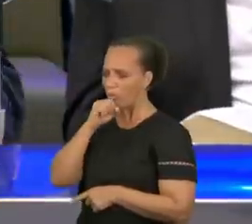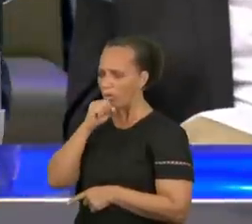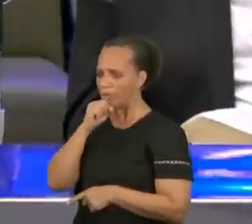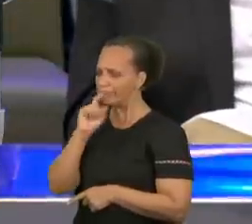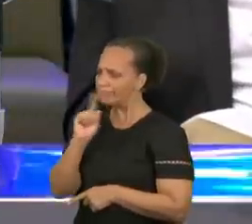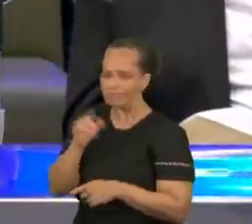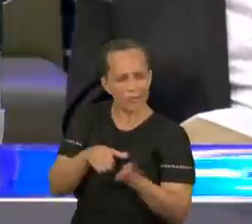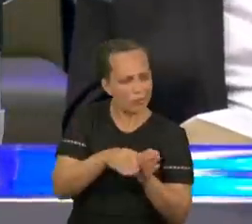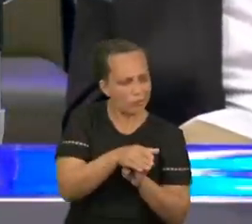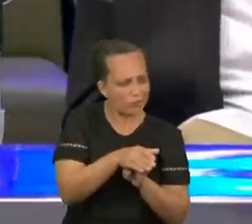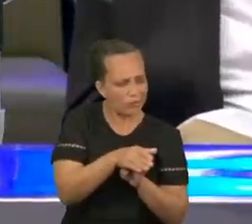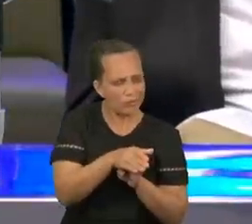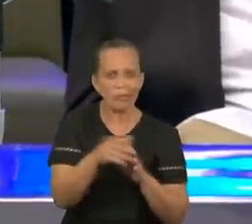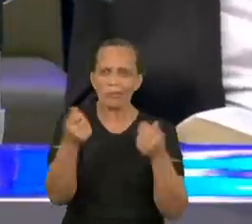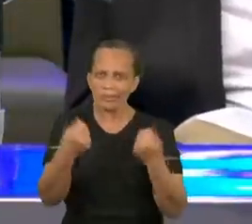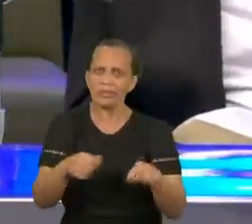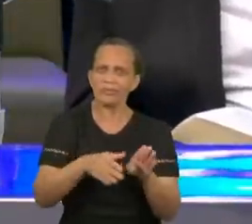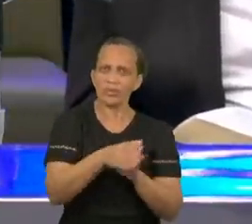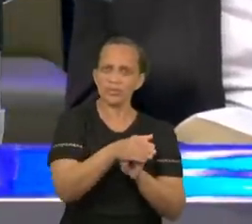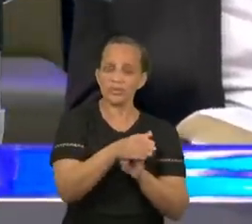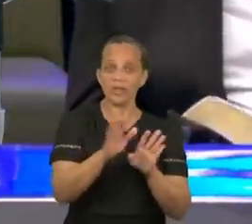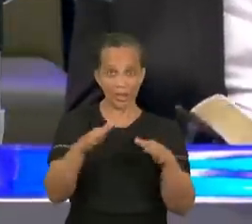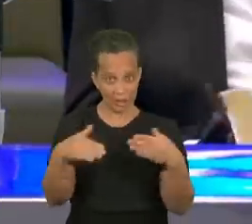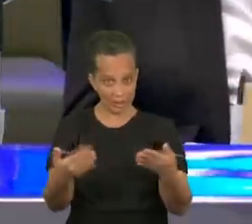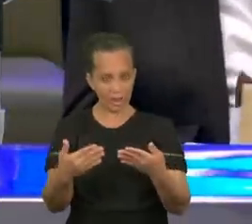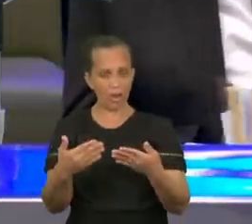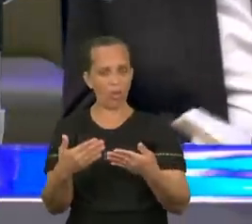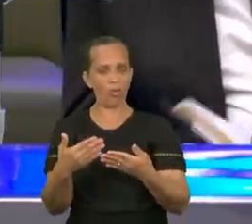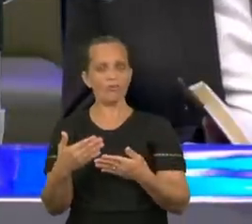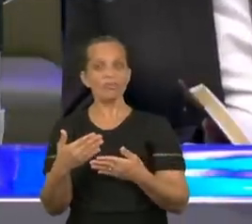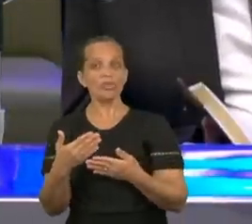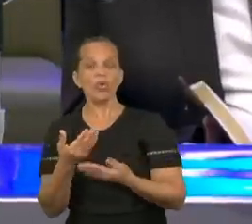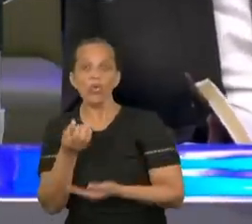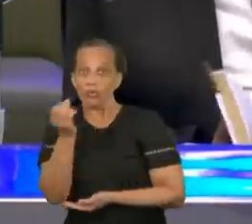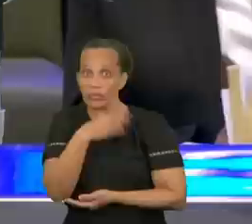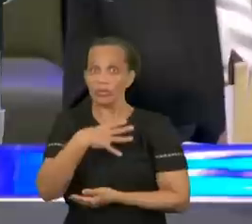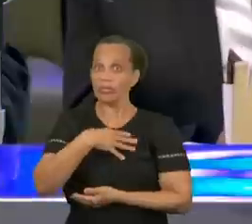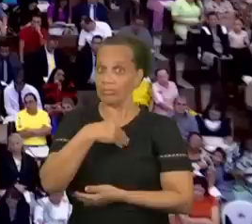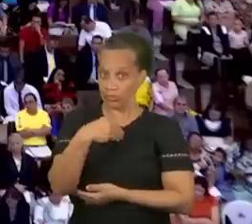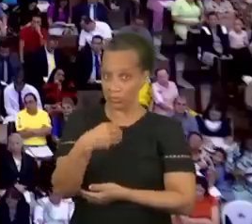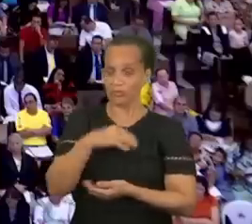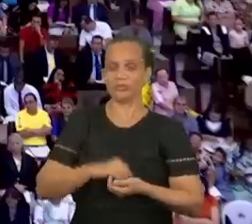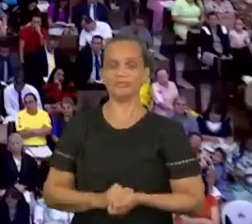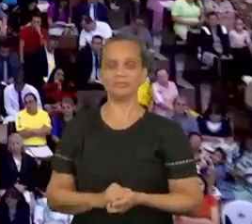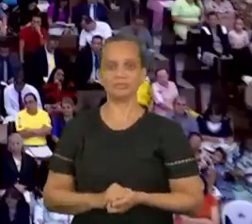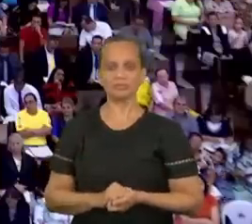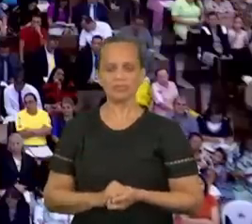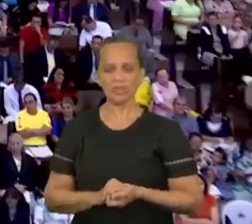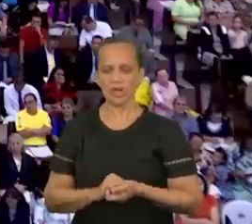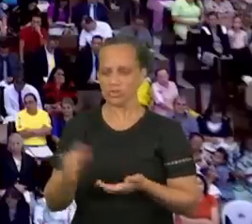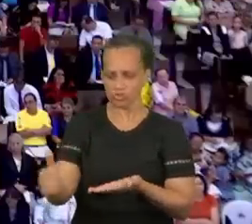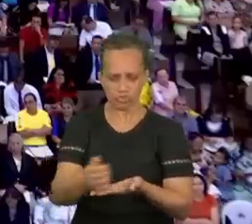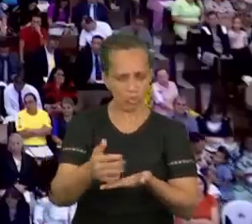vejo o que aconteceu com ele e poucos dias depois o filho mais novo ajuntando